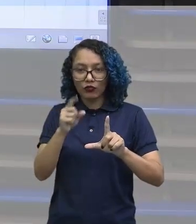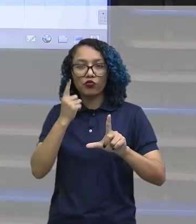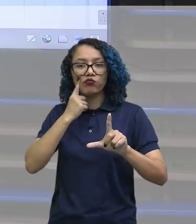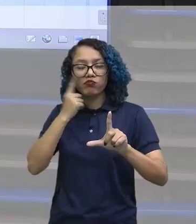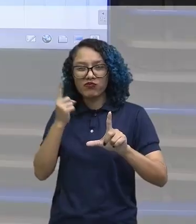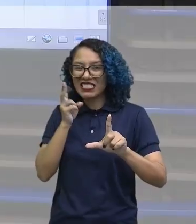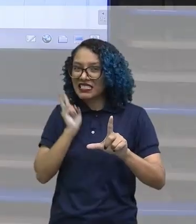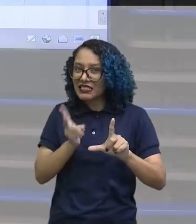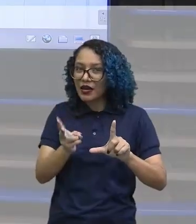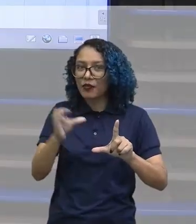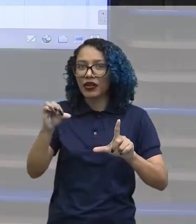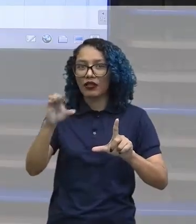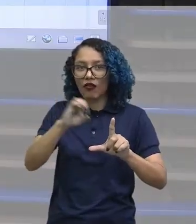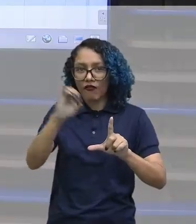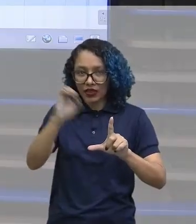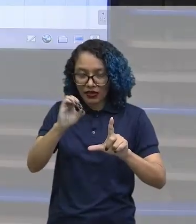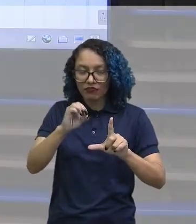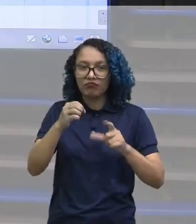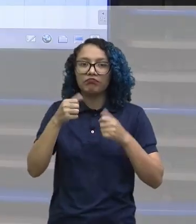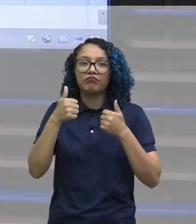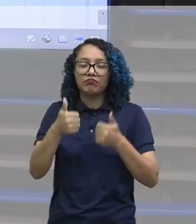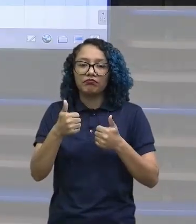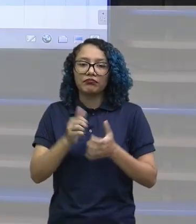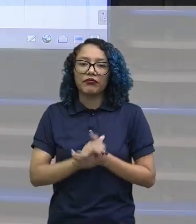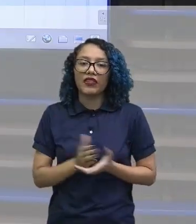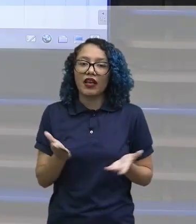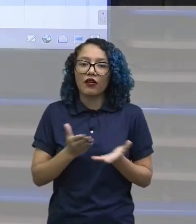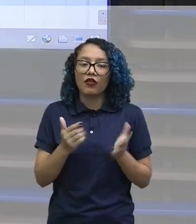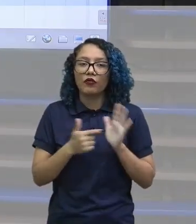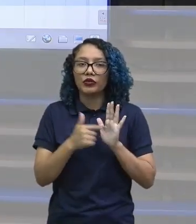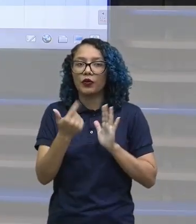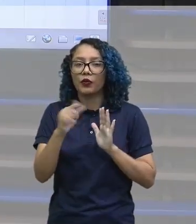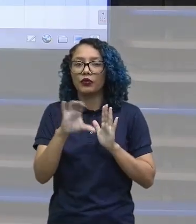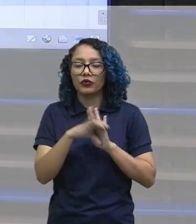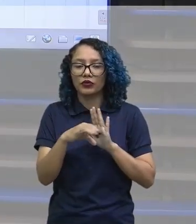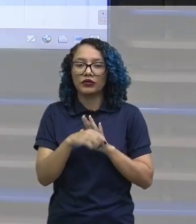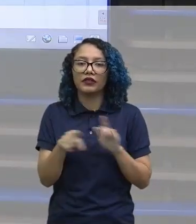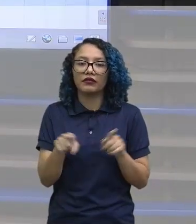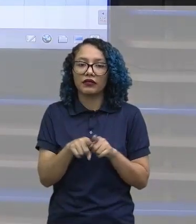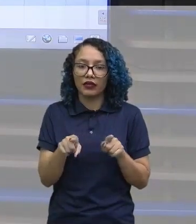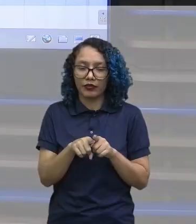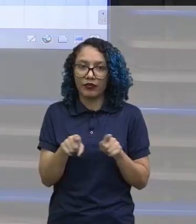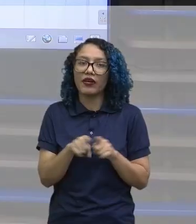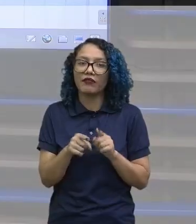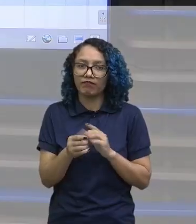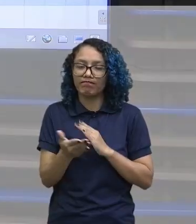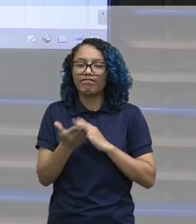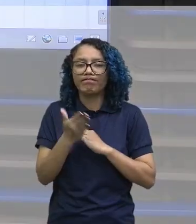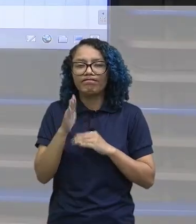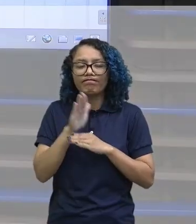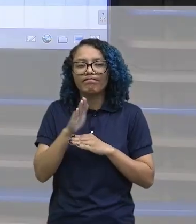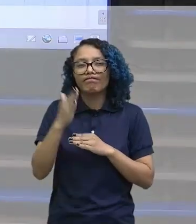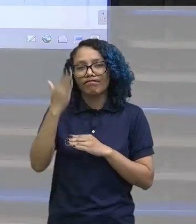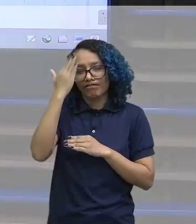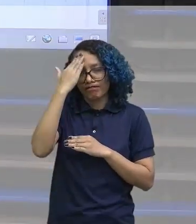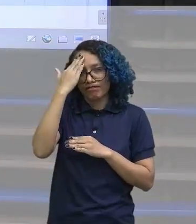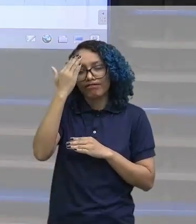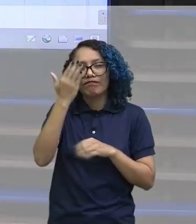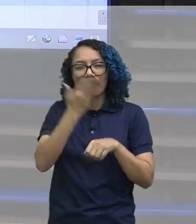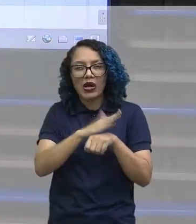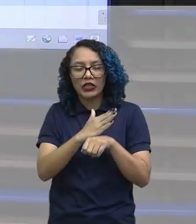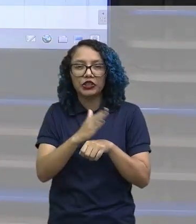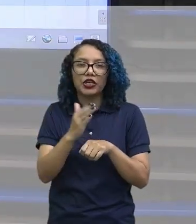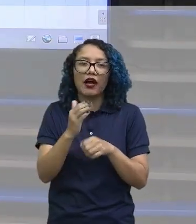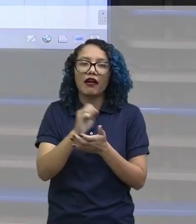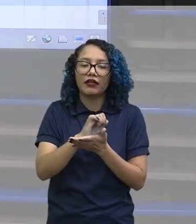90 graus. Agora, para continuar o nosso estudo, eu vou te mostrar outro conceito, porque ele vai nos ajudar a resolver nossos exemplos aqui, ó. Que